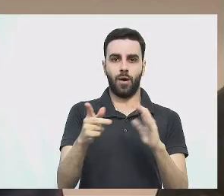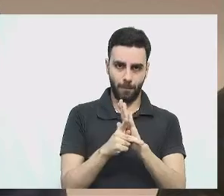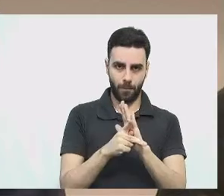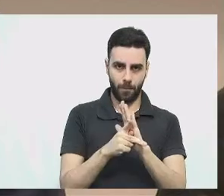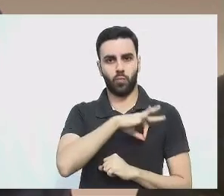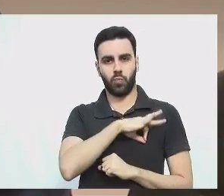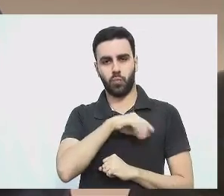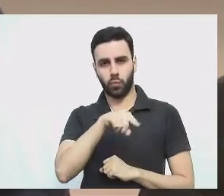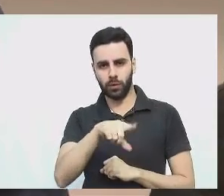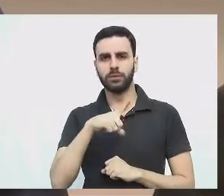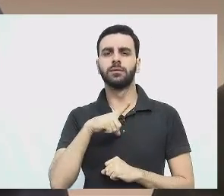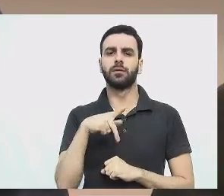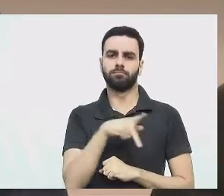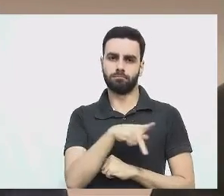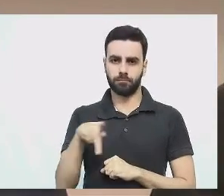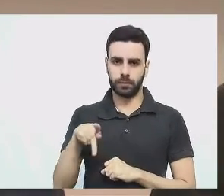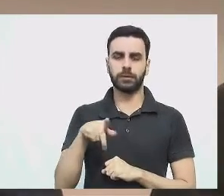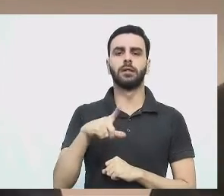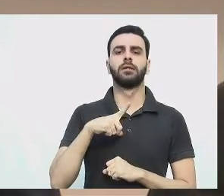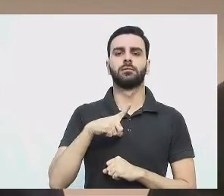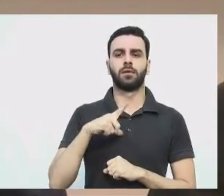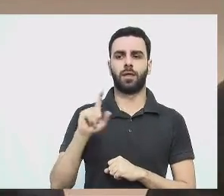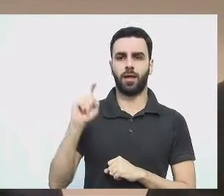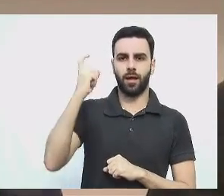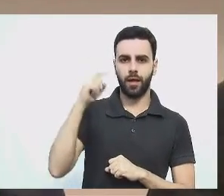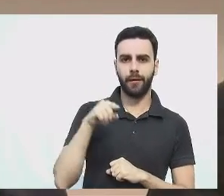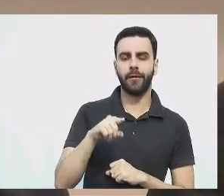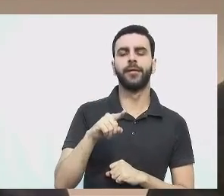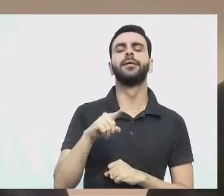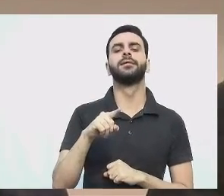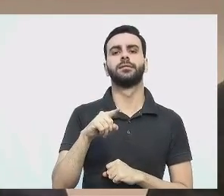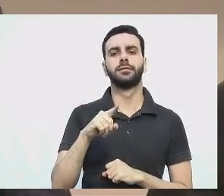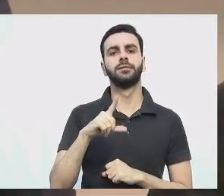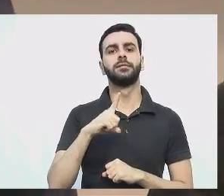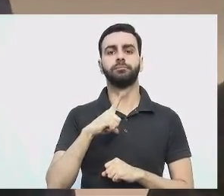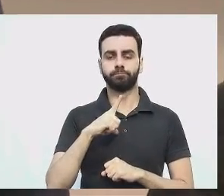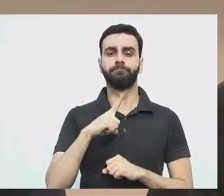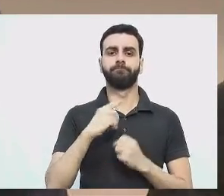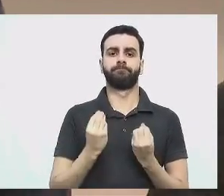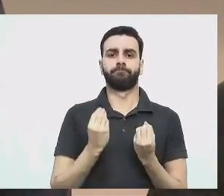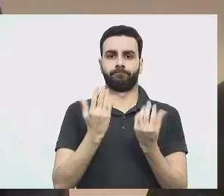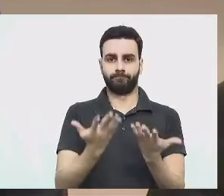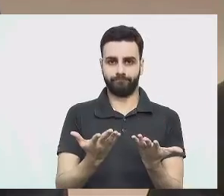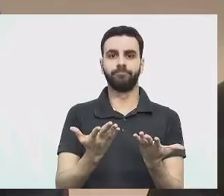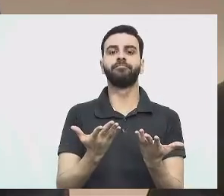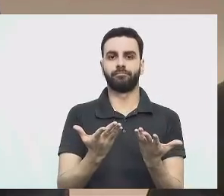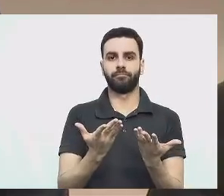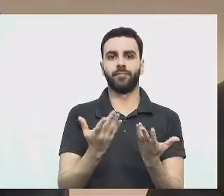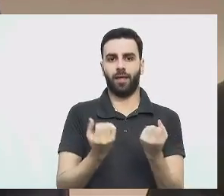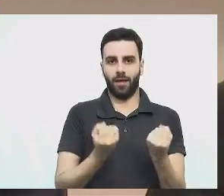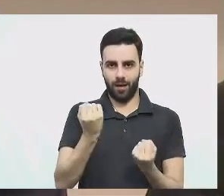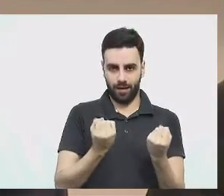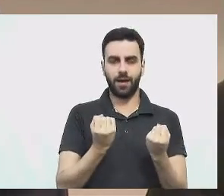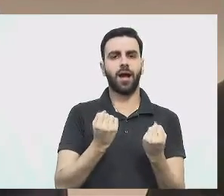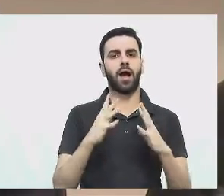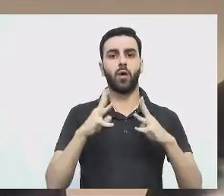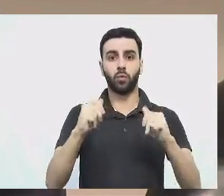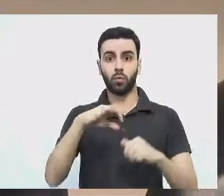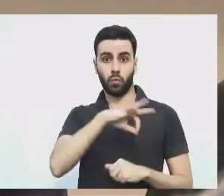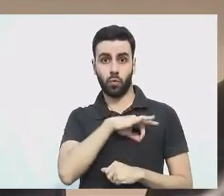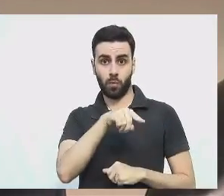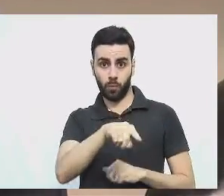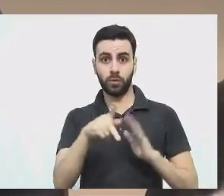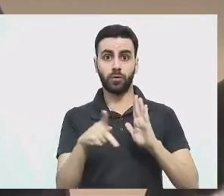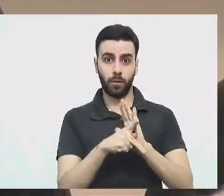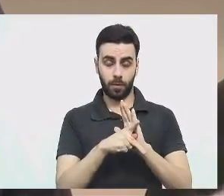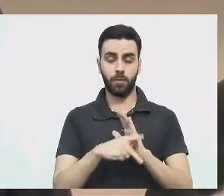presidente da casa, que era aquele momento, o meio quilo, fazendo essa entrega ontem a todos os policiais, ao